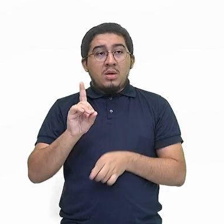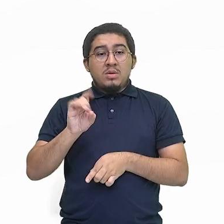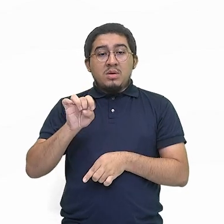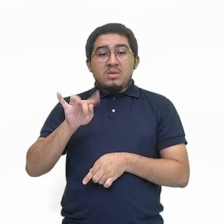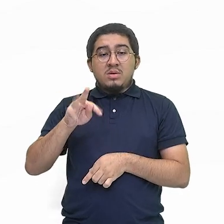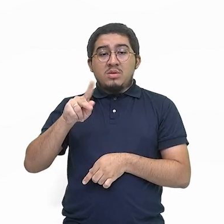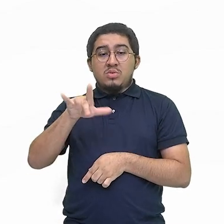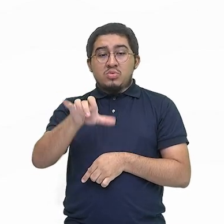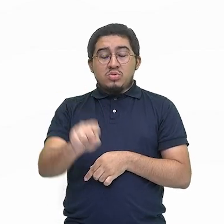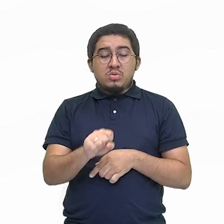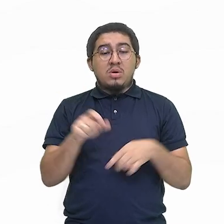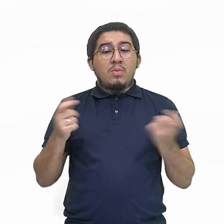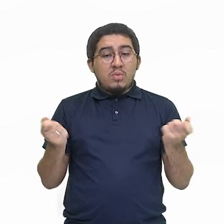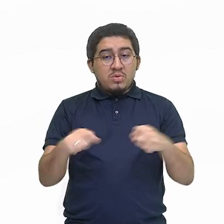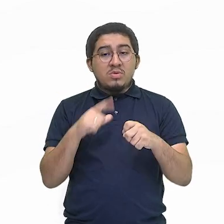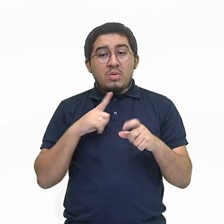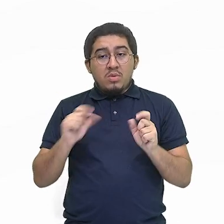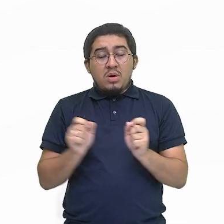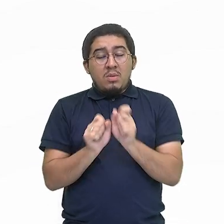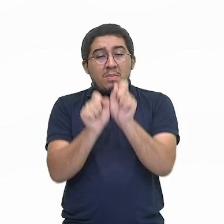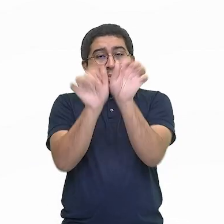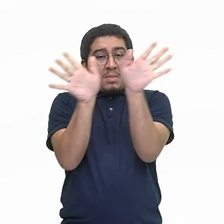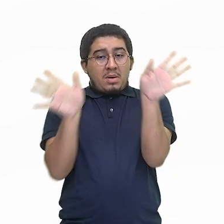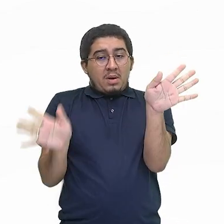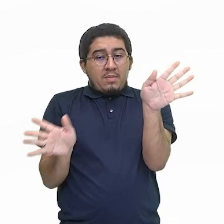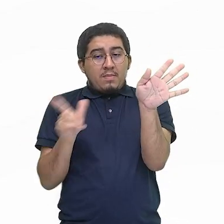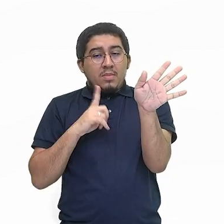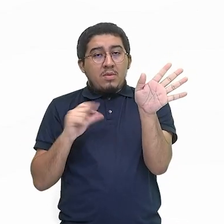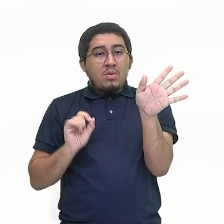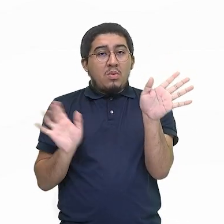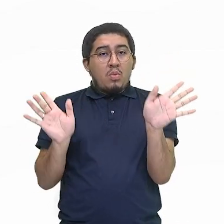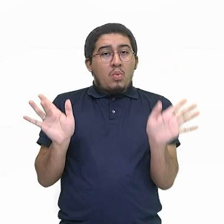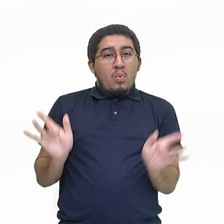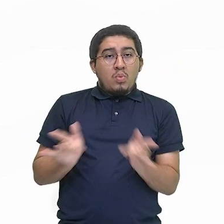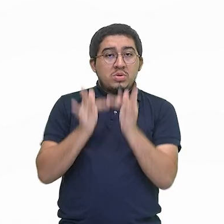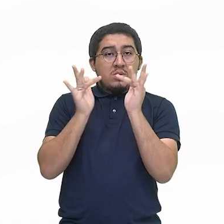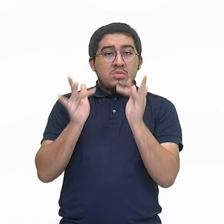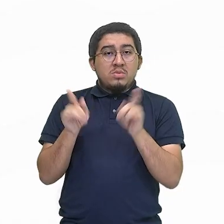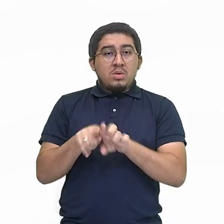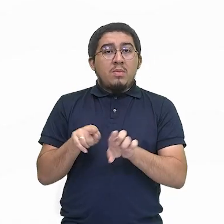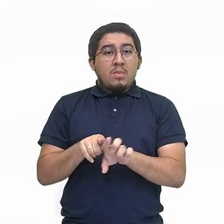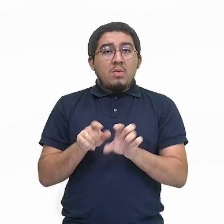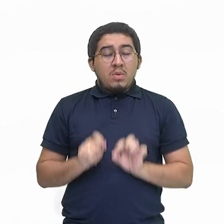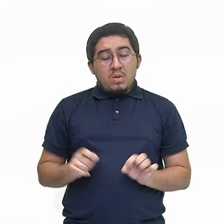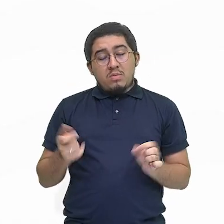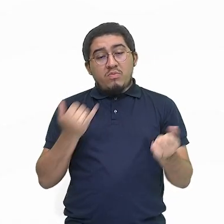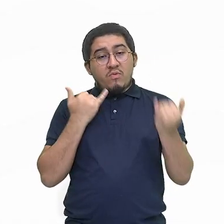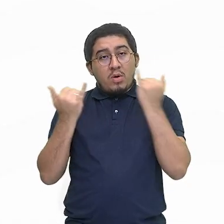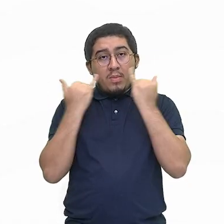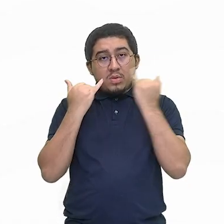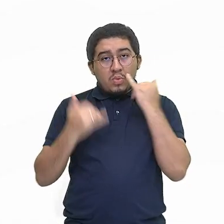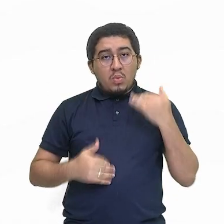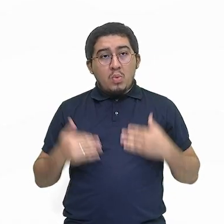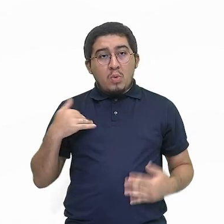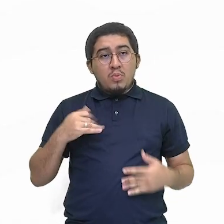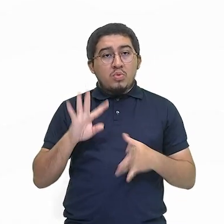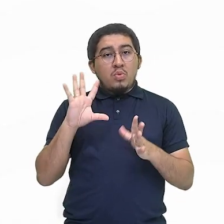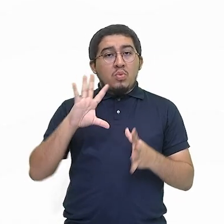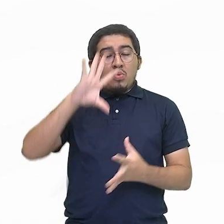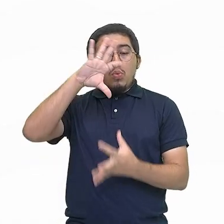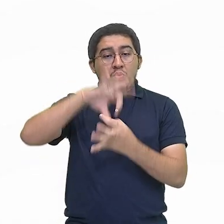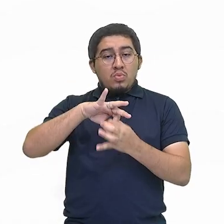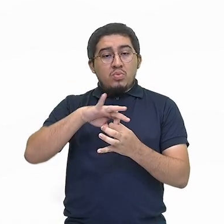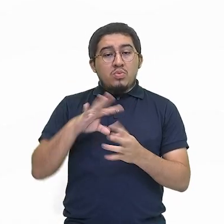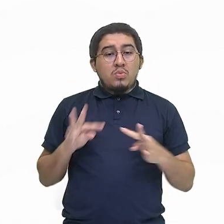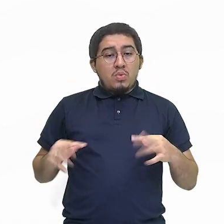são capazes de se alongar para fazer conexões e assim transmitir informação no corpo. Vejam aí a